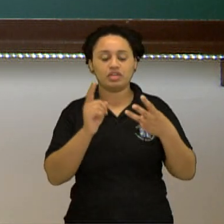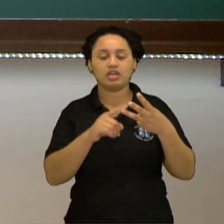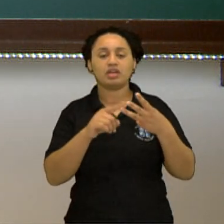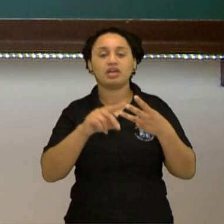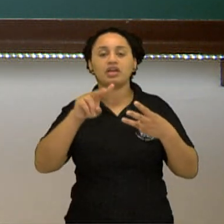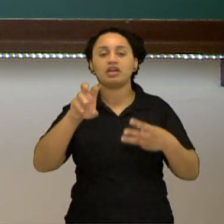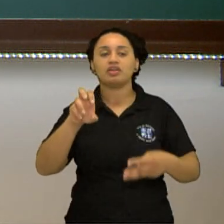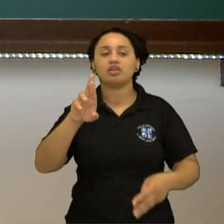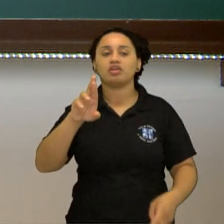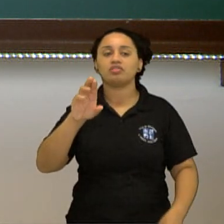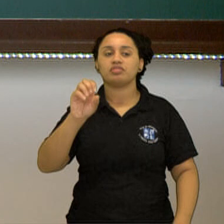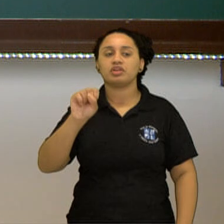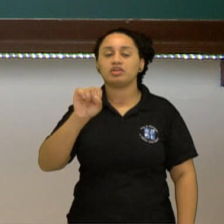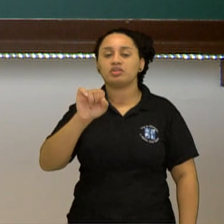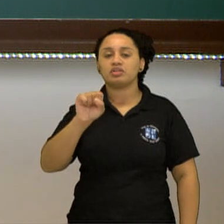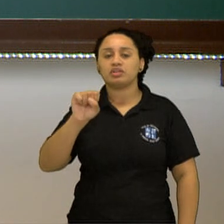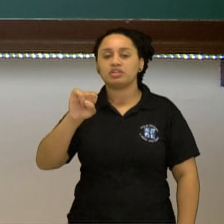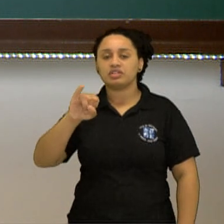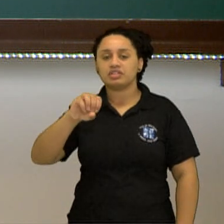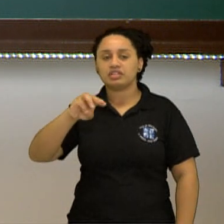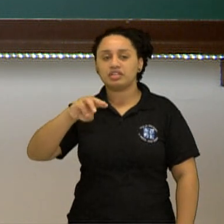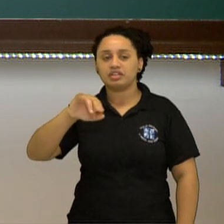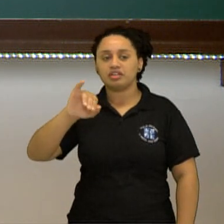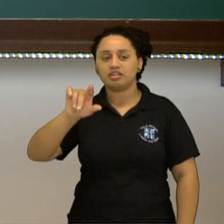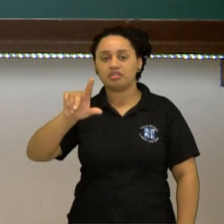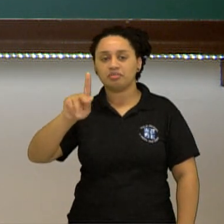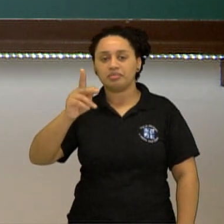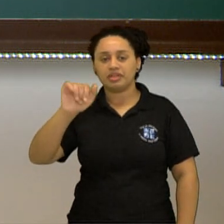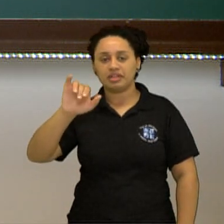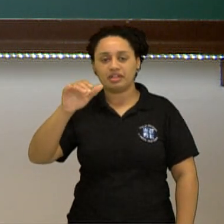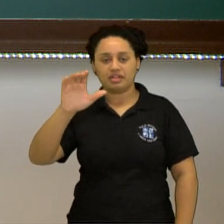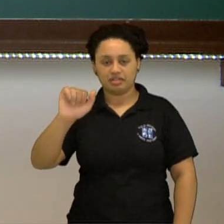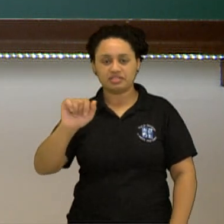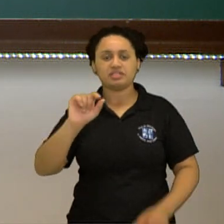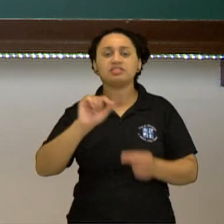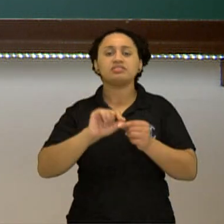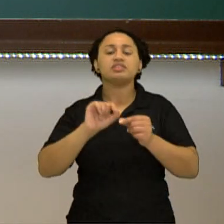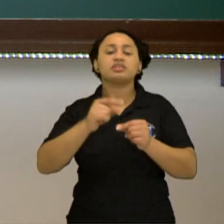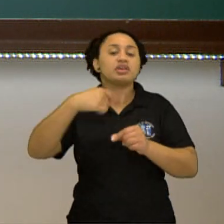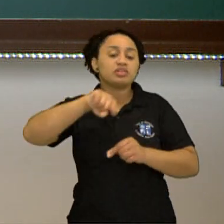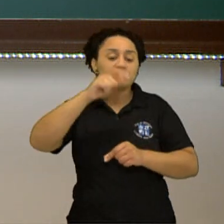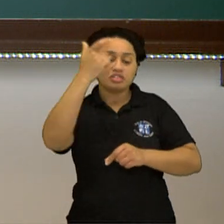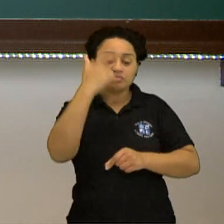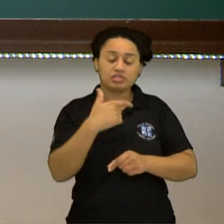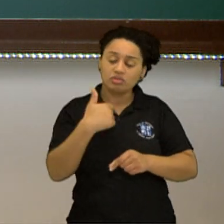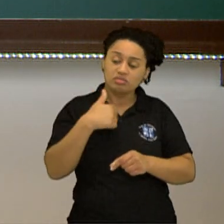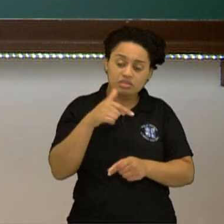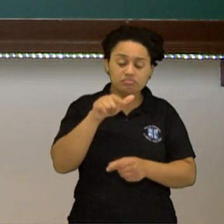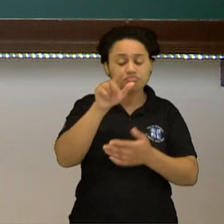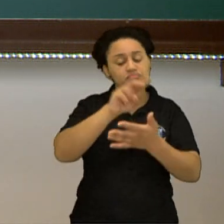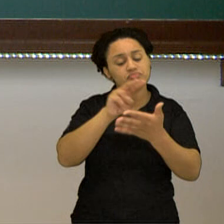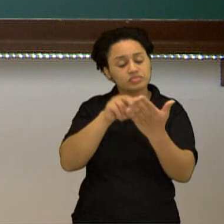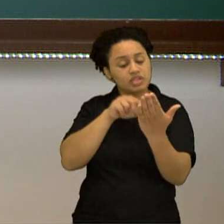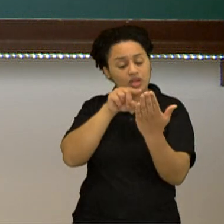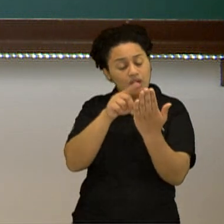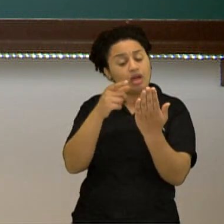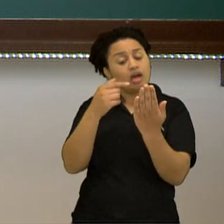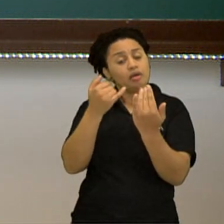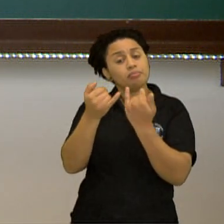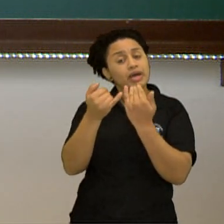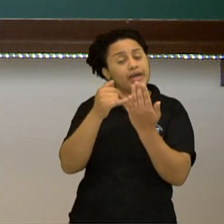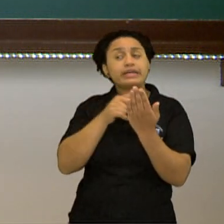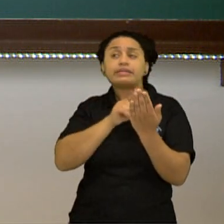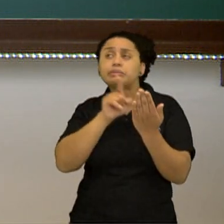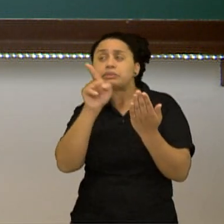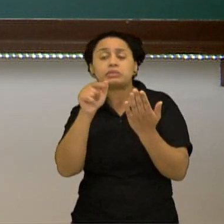Verossimilhança, ou seja, fazer com que nós, pessoas, nos identifiquemos com as personagens, com que a gente veja as